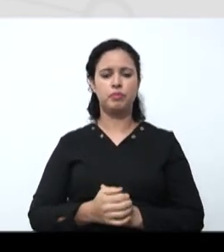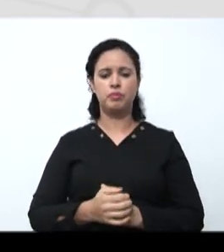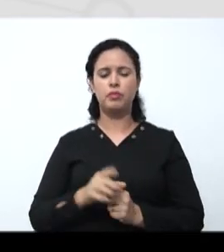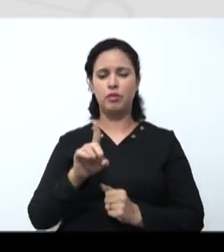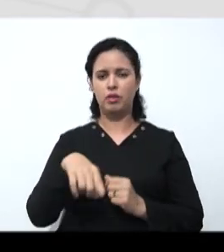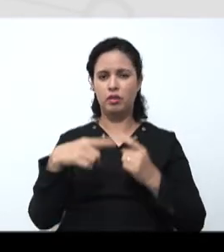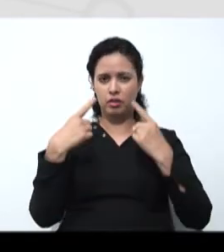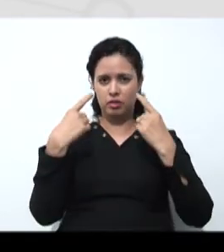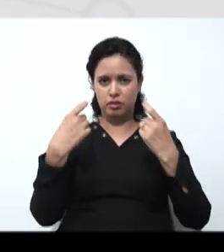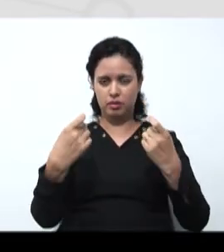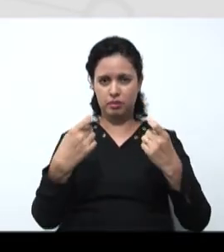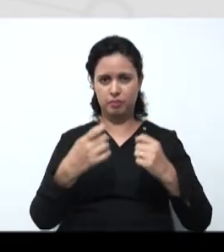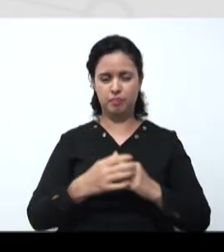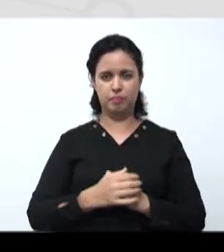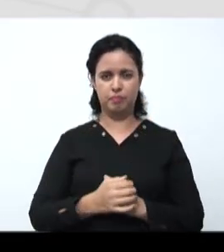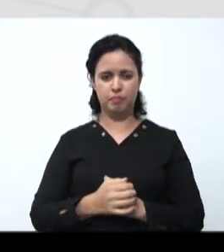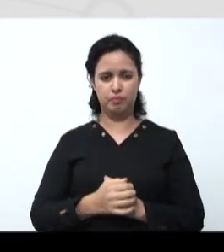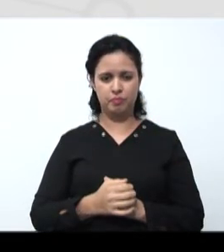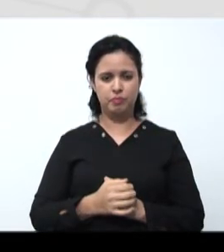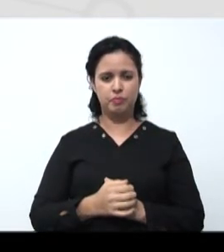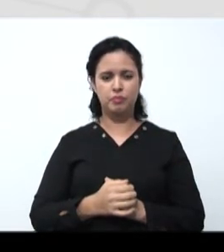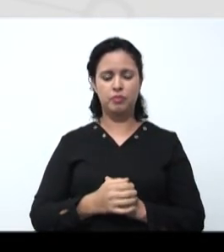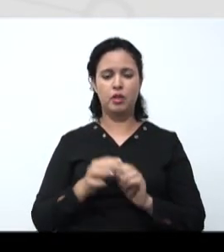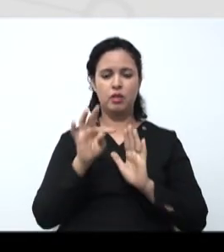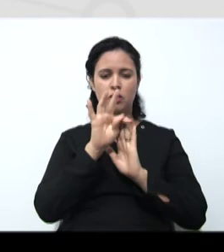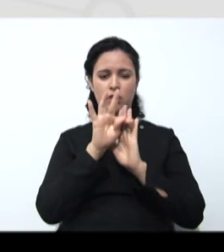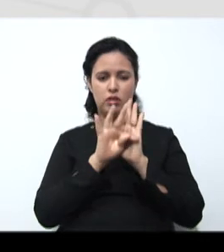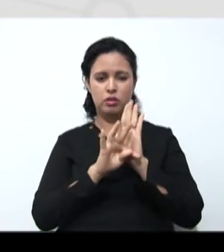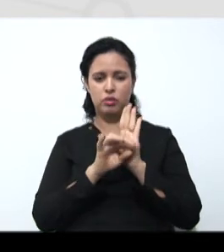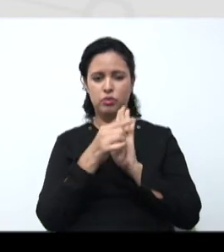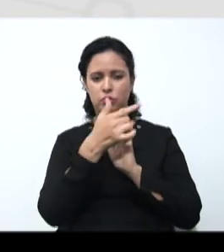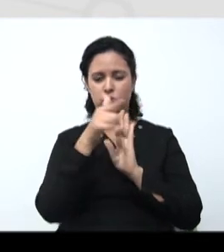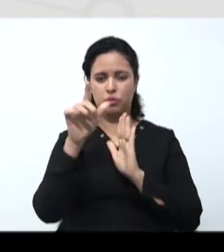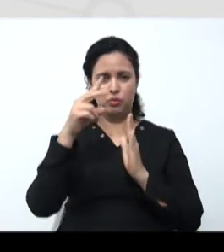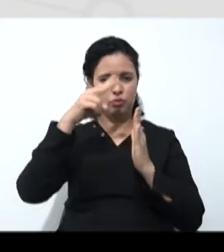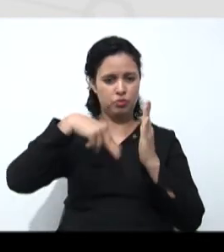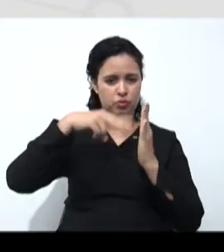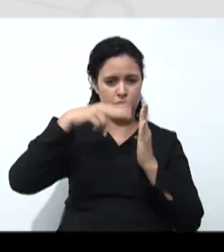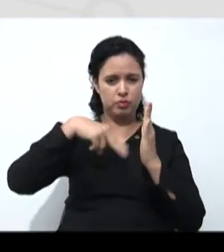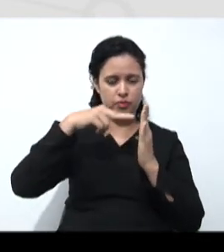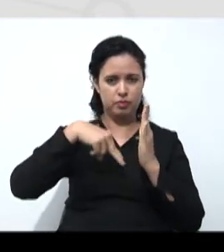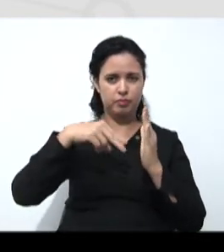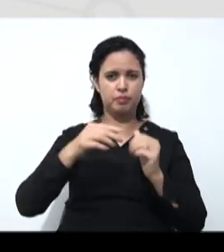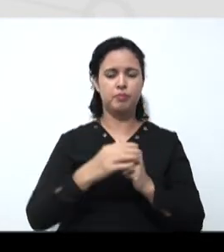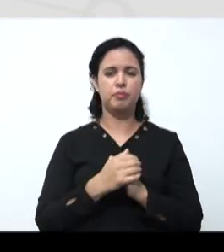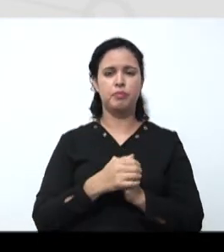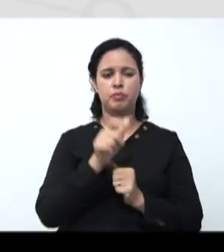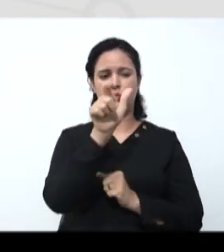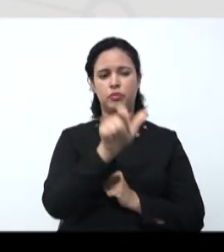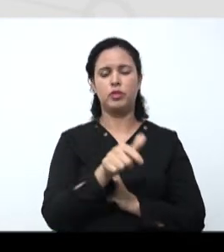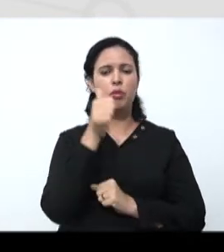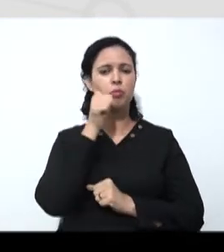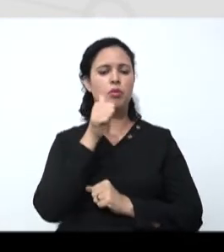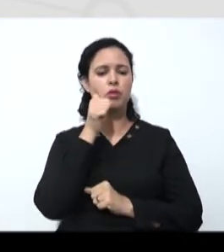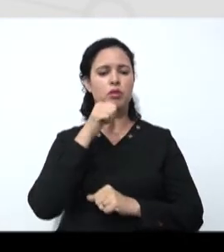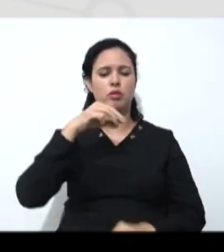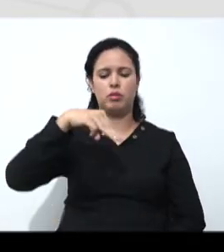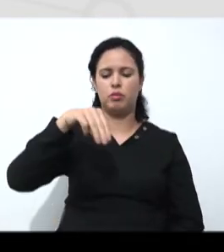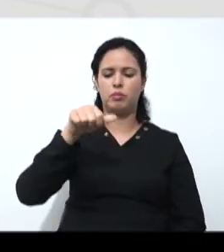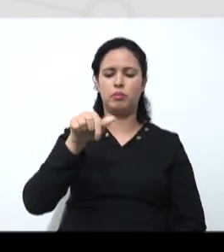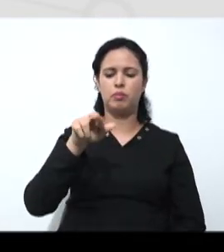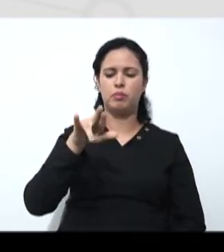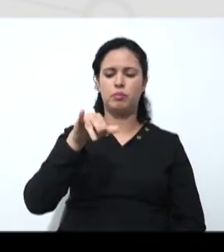essa questão. E a questão número 3, então, vou começar a ler aqui a história da Maria Antônia. Maria Antônia, ela